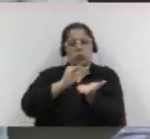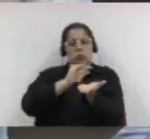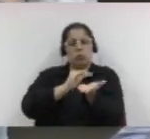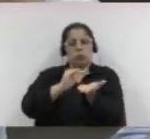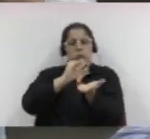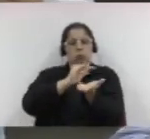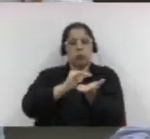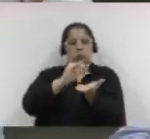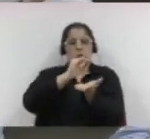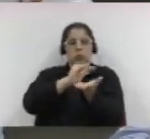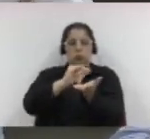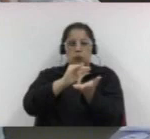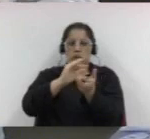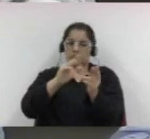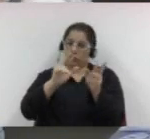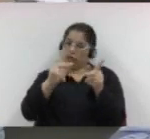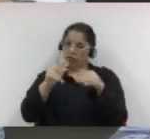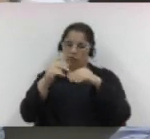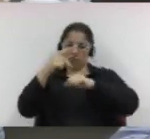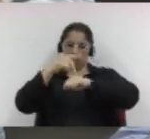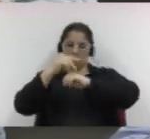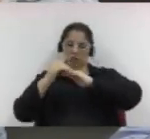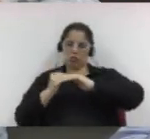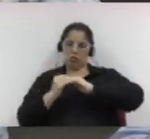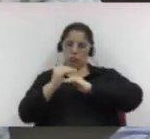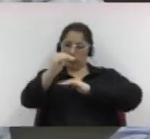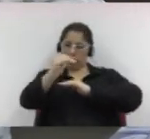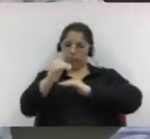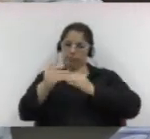uma necessidade de um